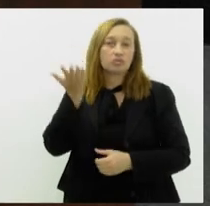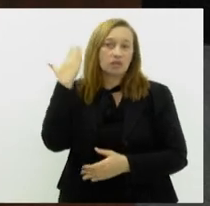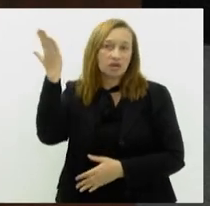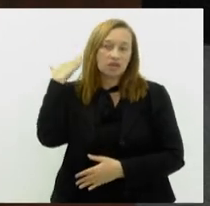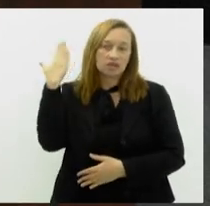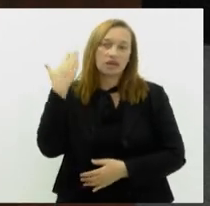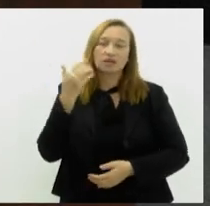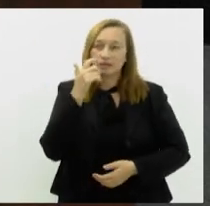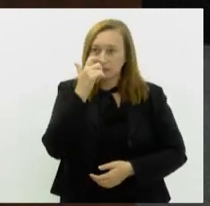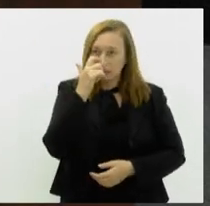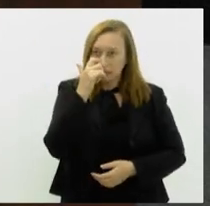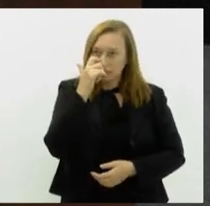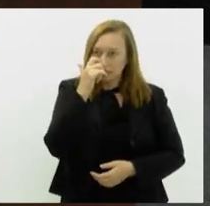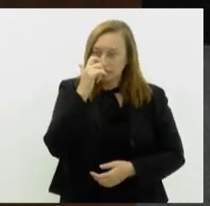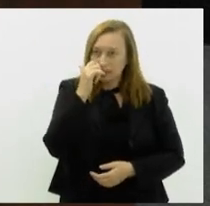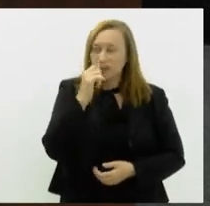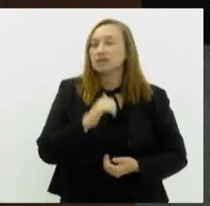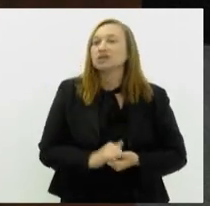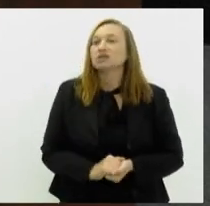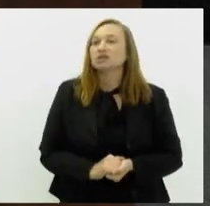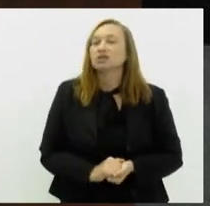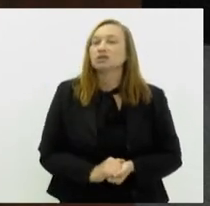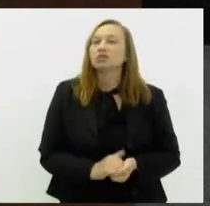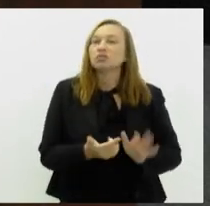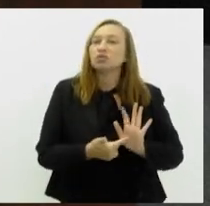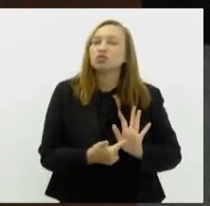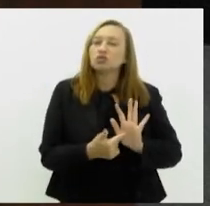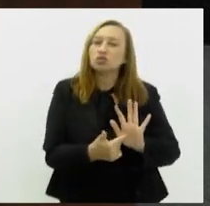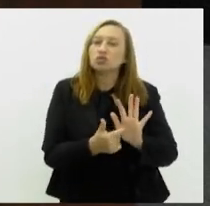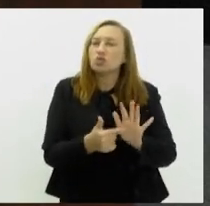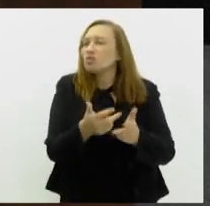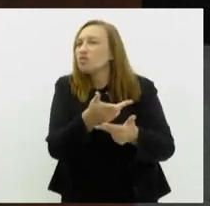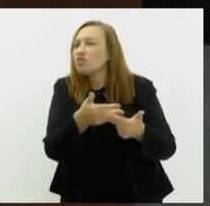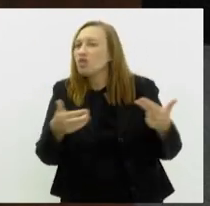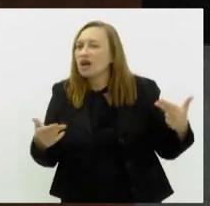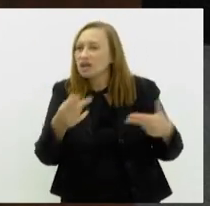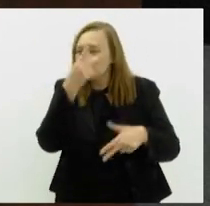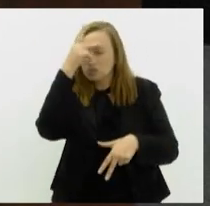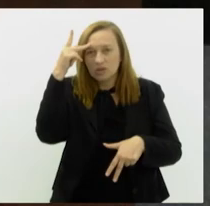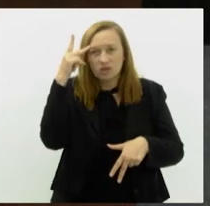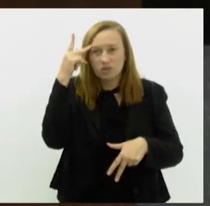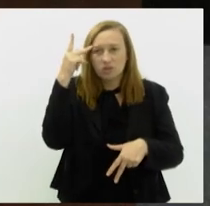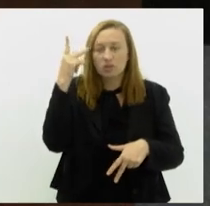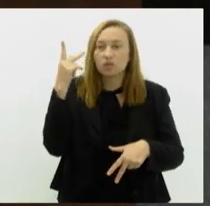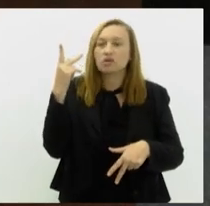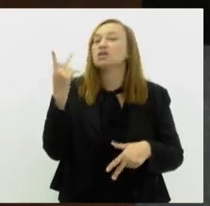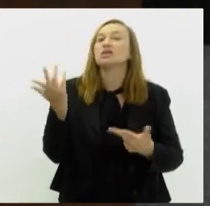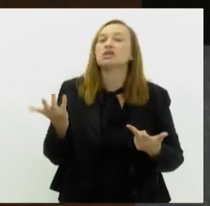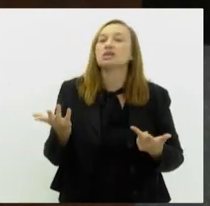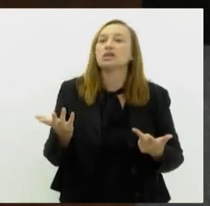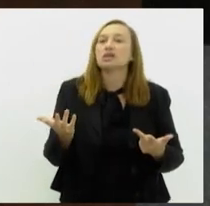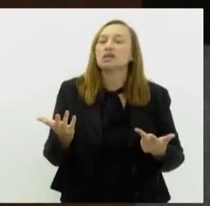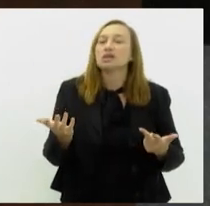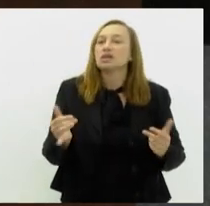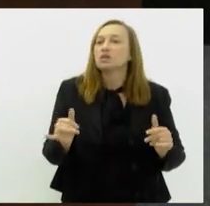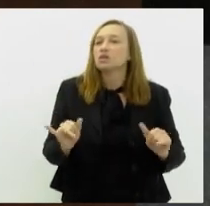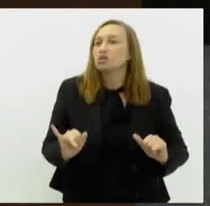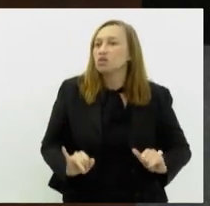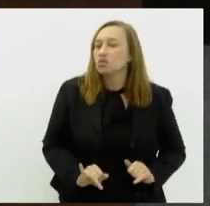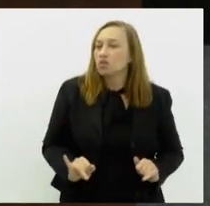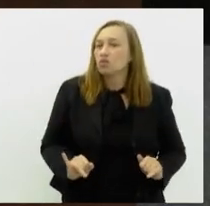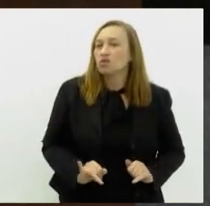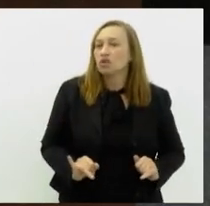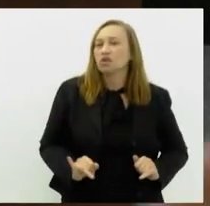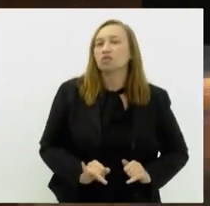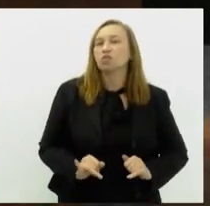gente trouxe à luz situações de vítimas que foram equivocadamente reconhecidas a partir